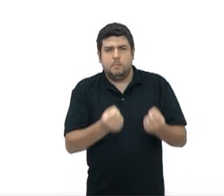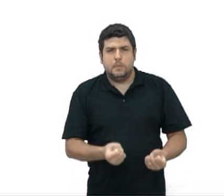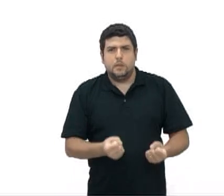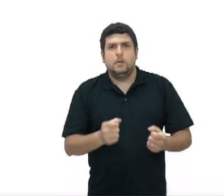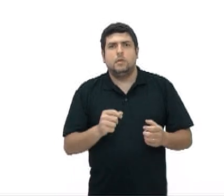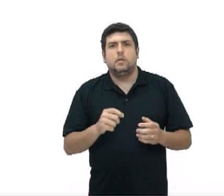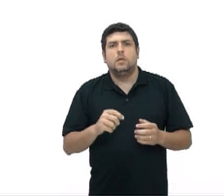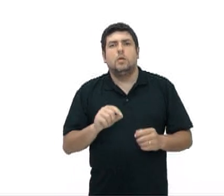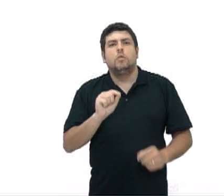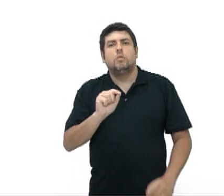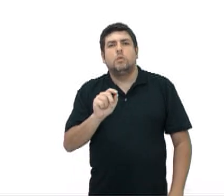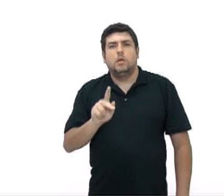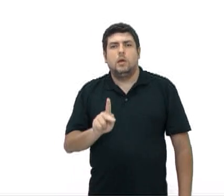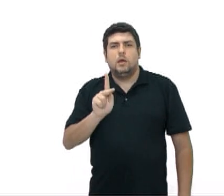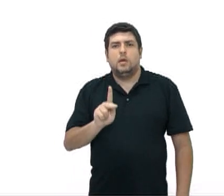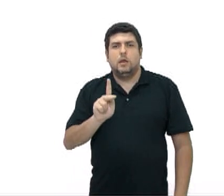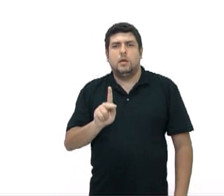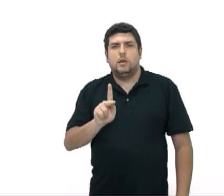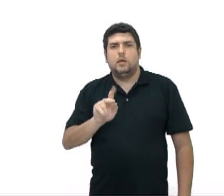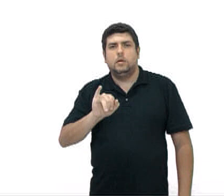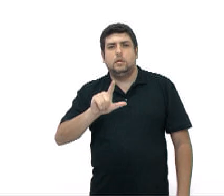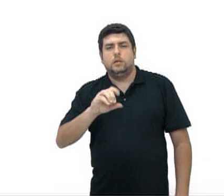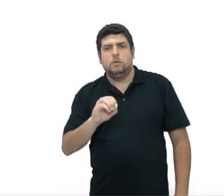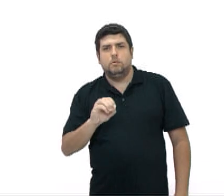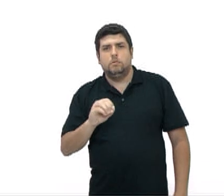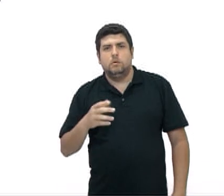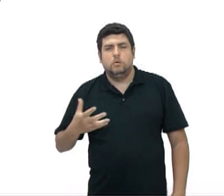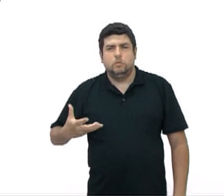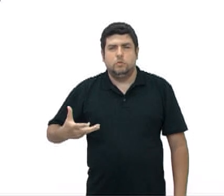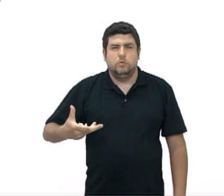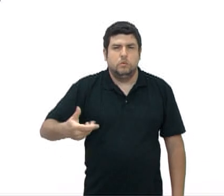e velocidade em metros por segundo.